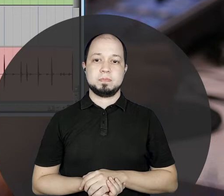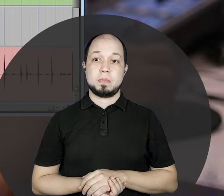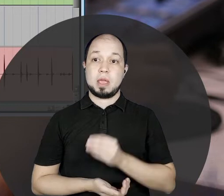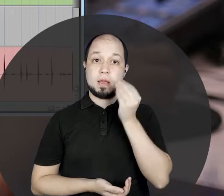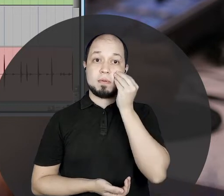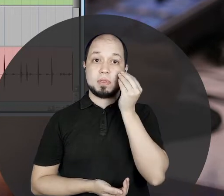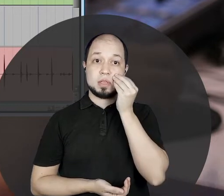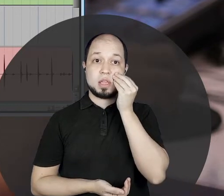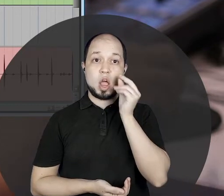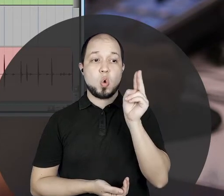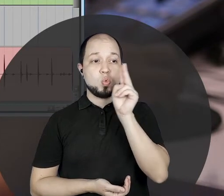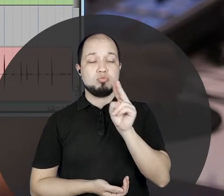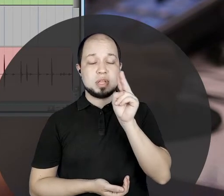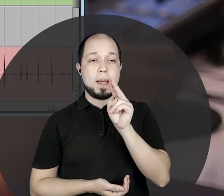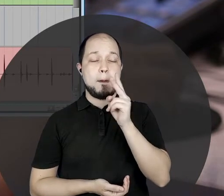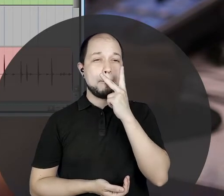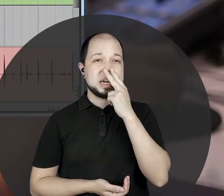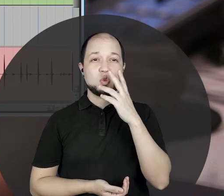Vamos ver se funciona com esse efeito de rádio aqui.